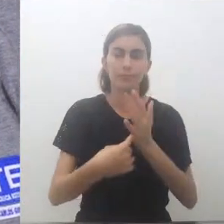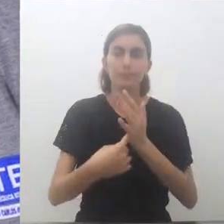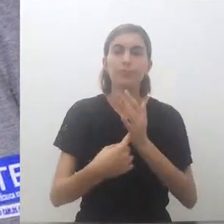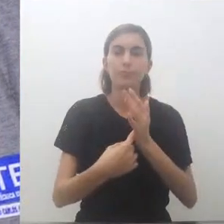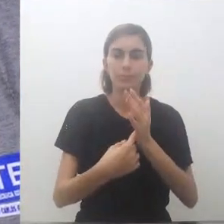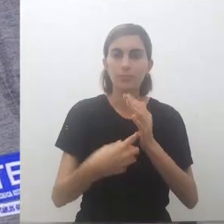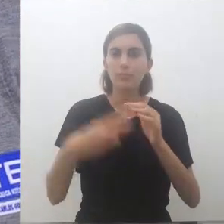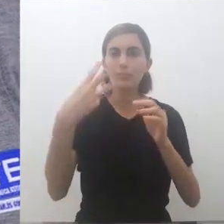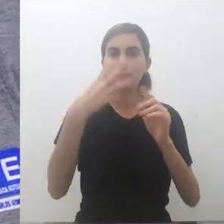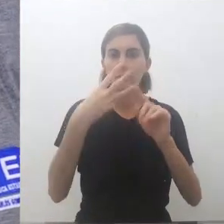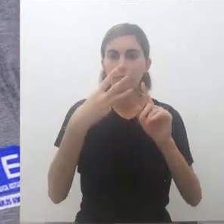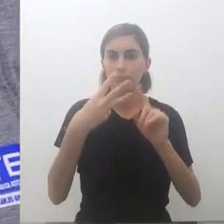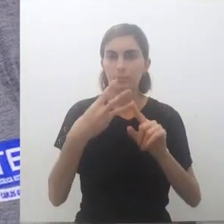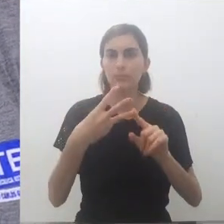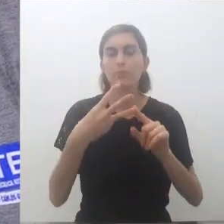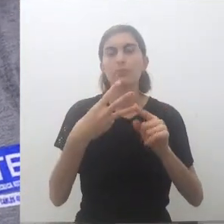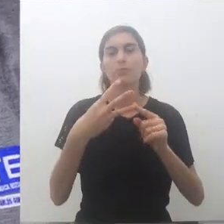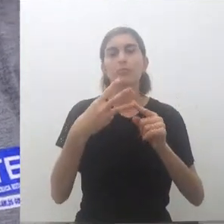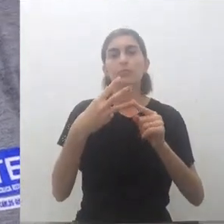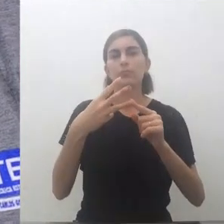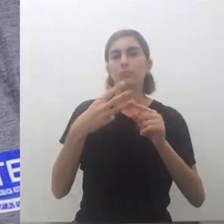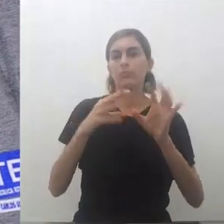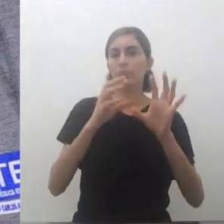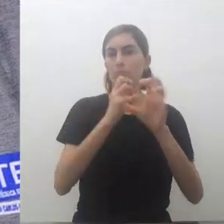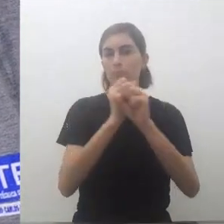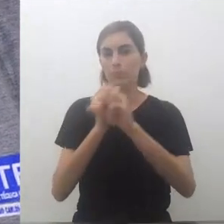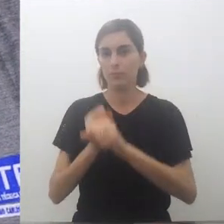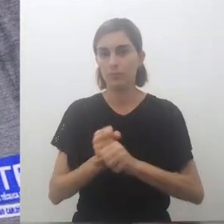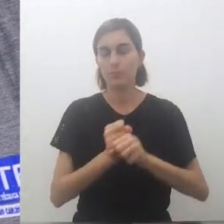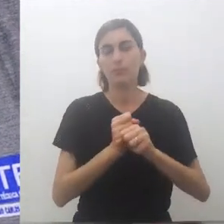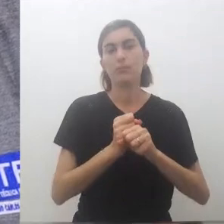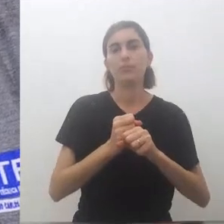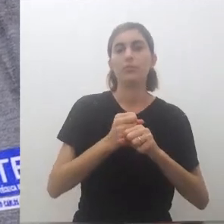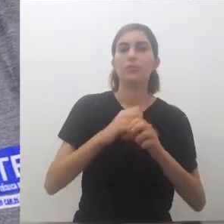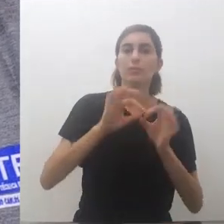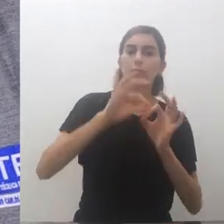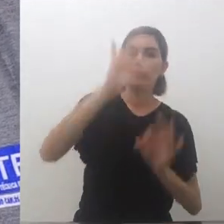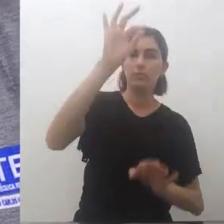3 medidas na horizontal, 3 na vertical,